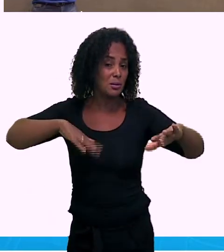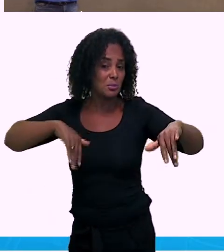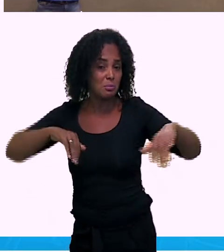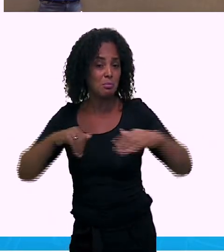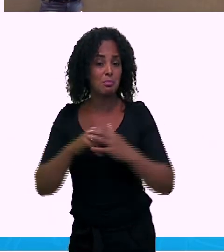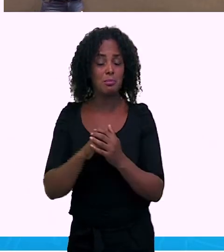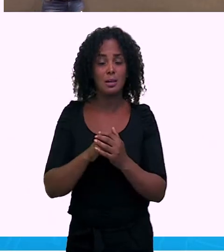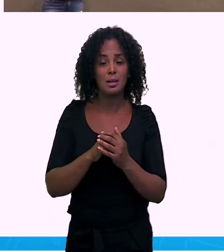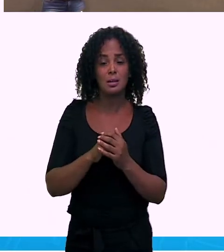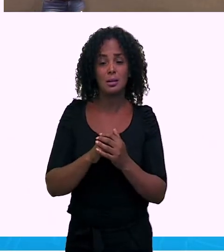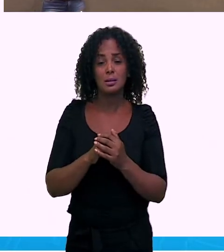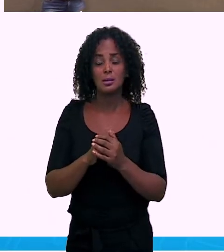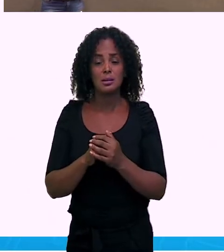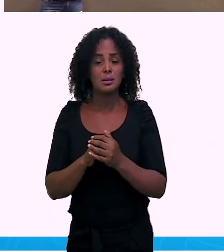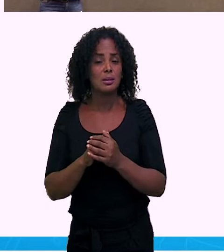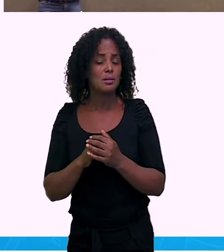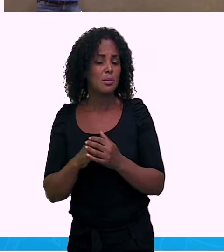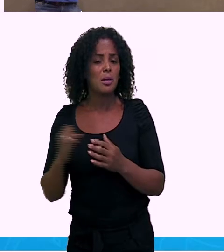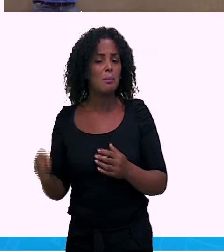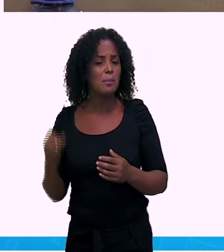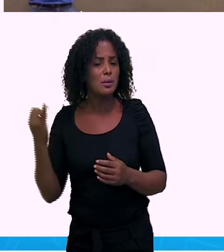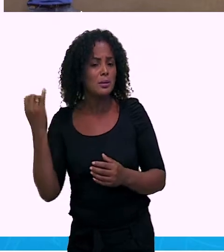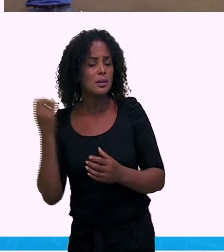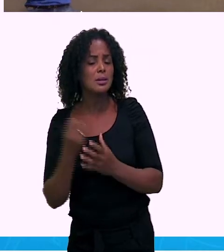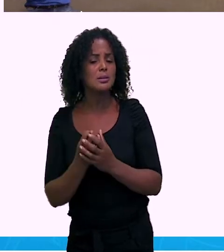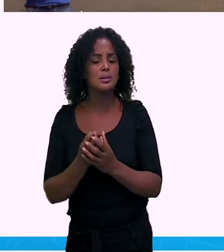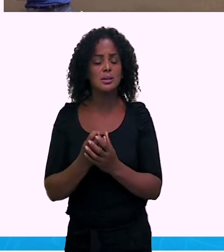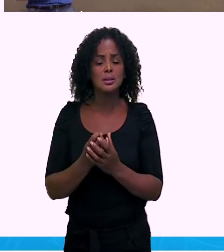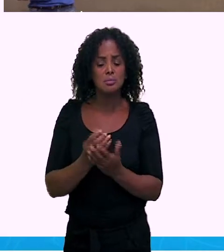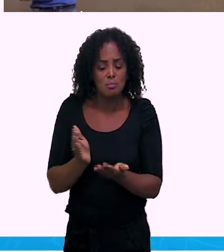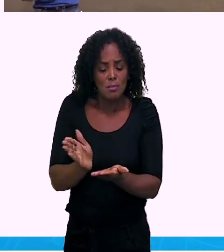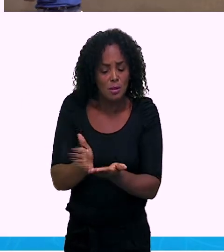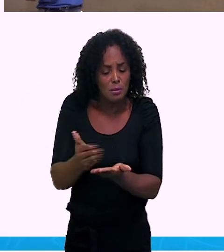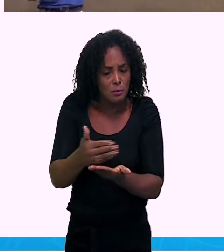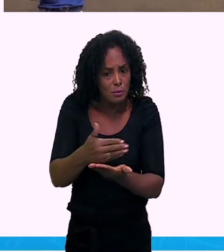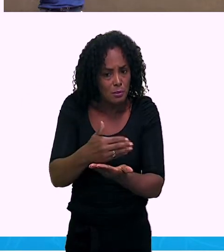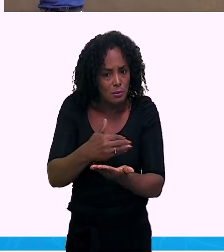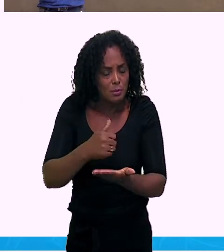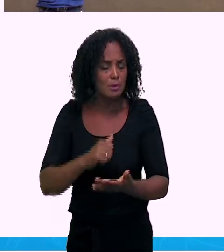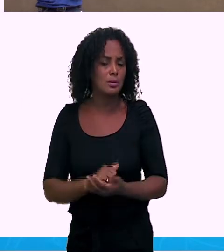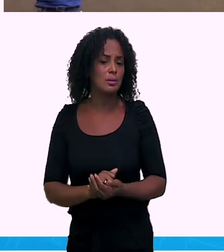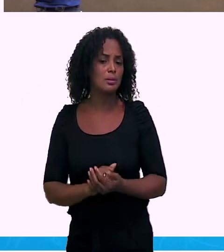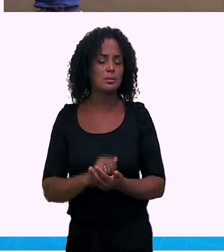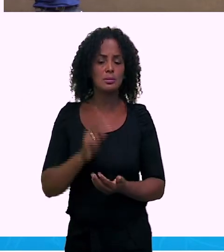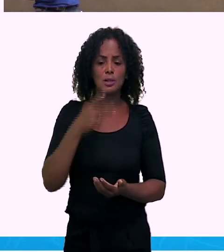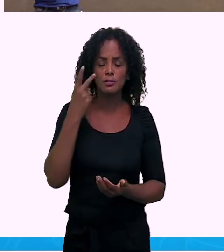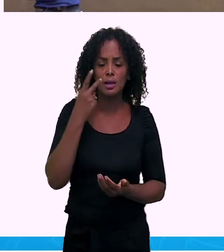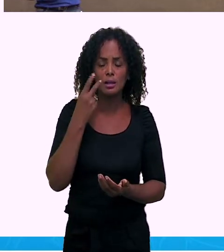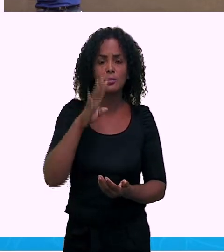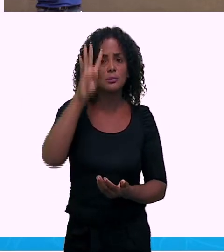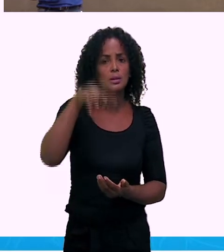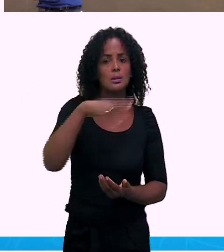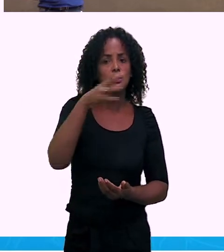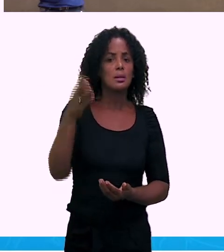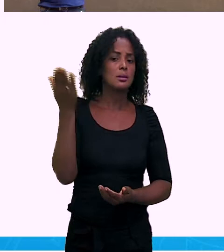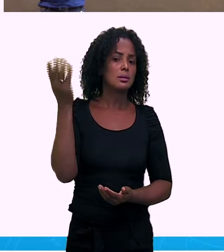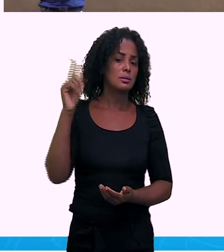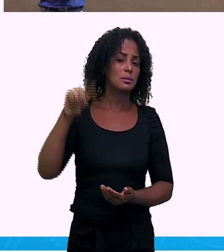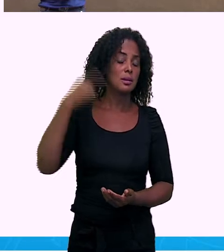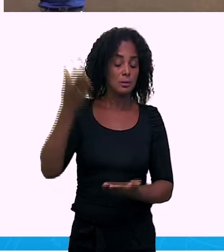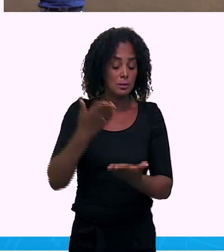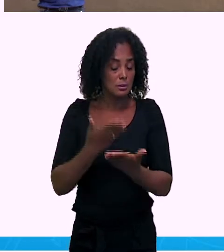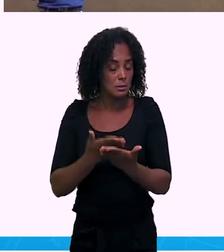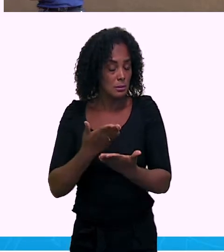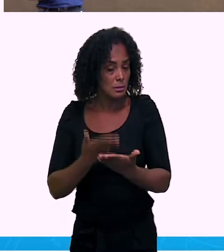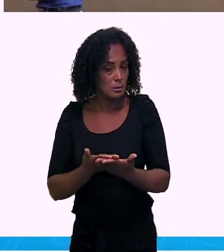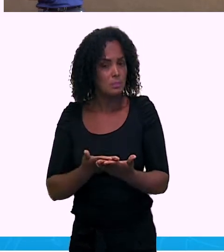das colheitas, né? Então, é importante sim, a gente sabe, a gente falou um pouco sobre calendário na outra aula, então a gente sabe como é